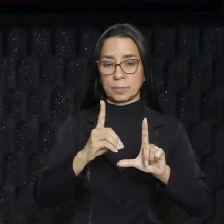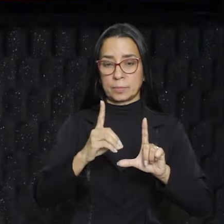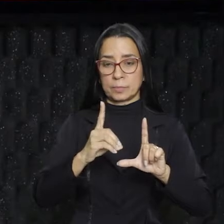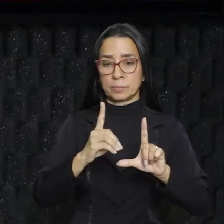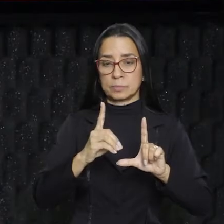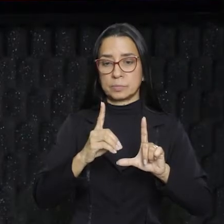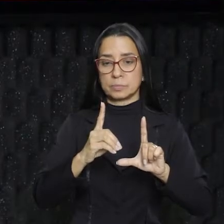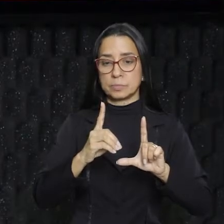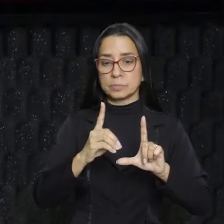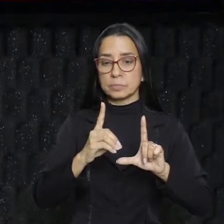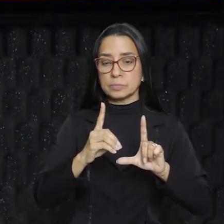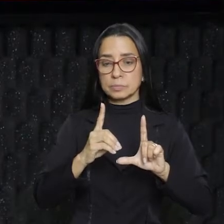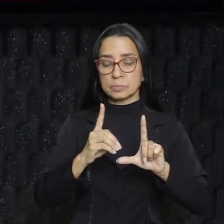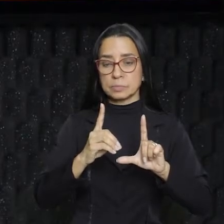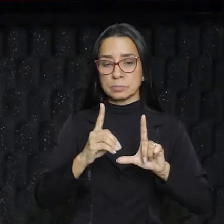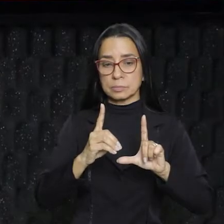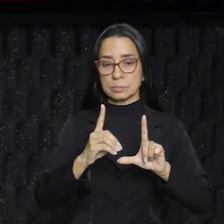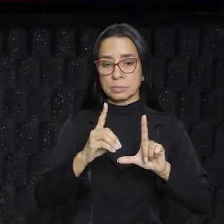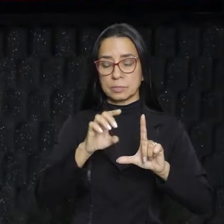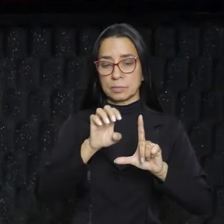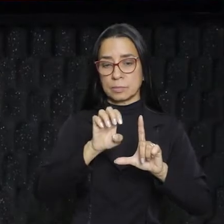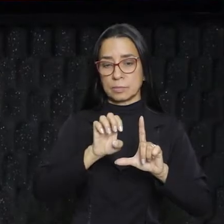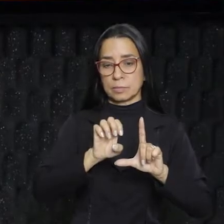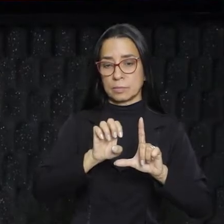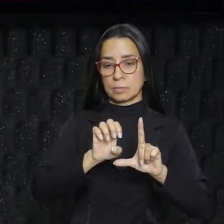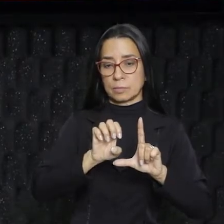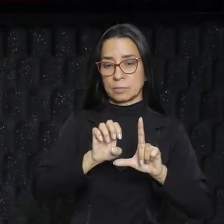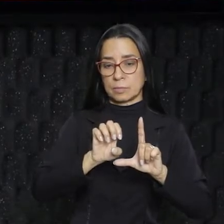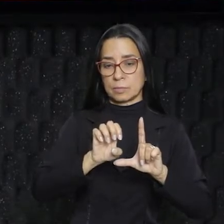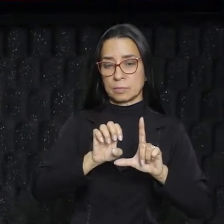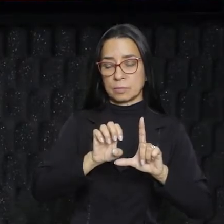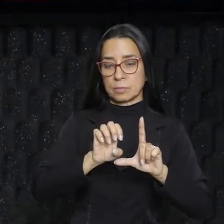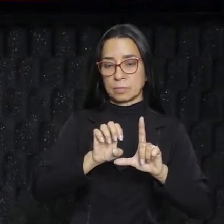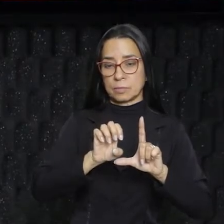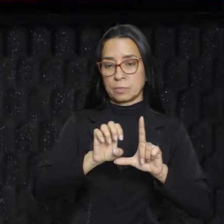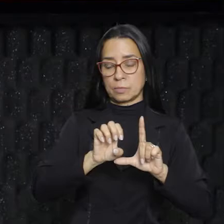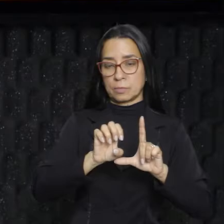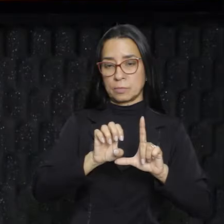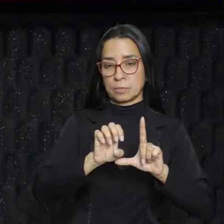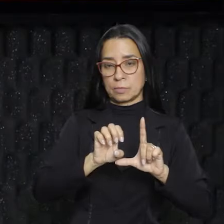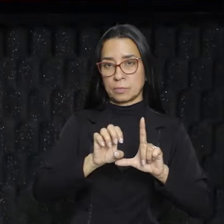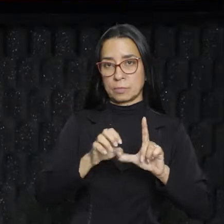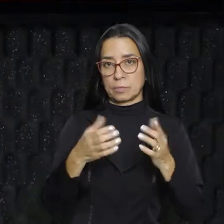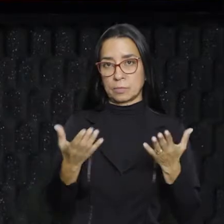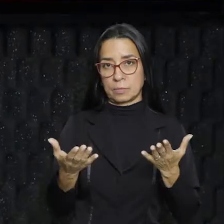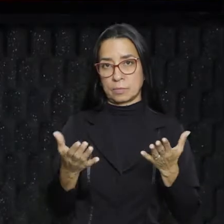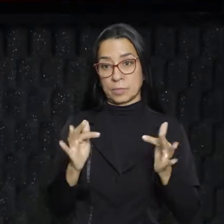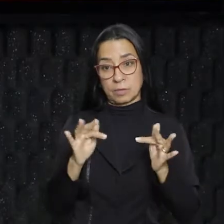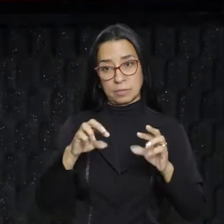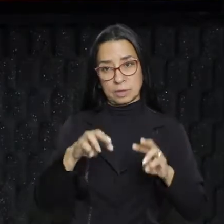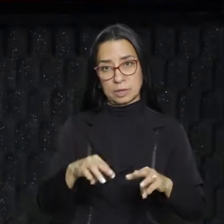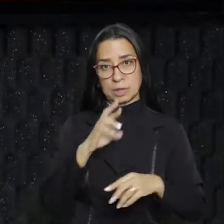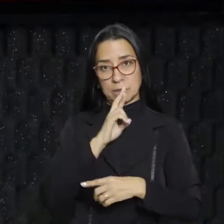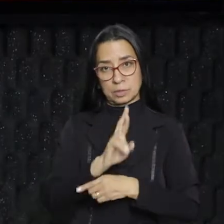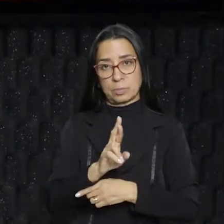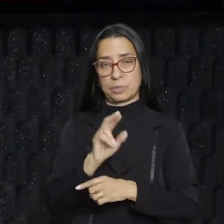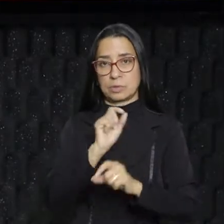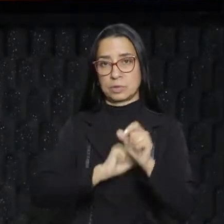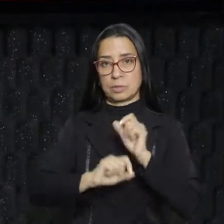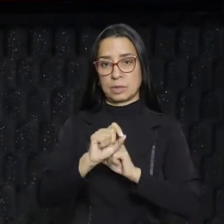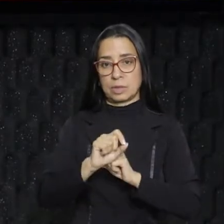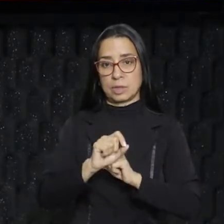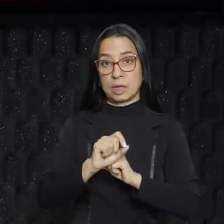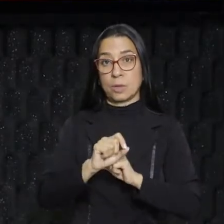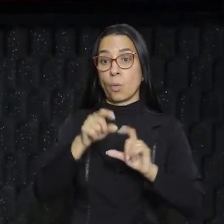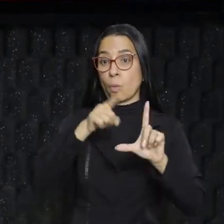D, elevação do crescimento vegetativo. Ou letra E, formação dos espaços superpovoados. Para finalizar a resolução dessa questão, eu trouxe um gráfico